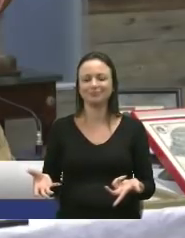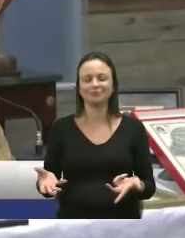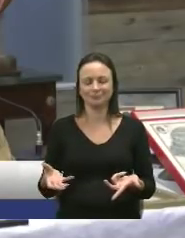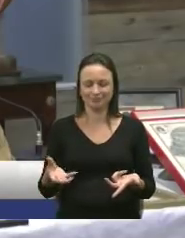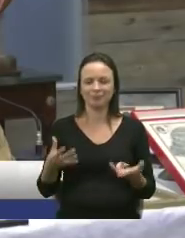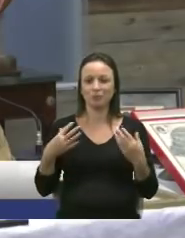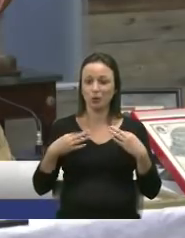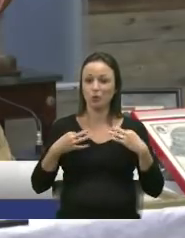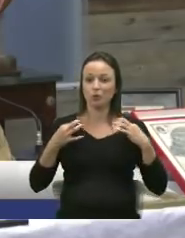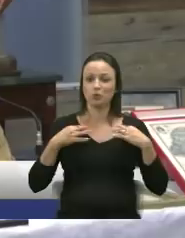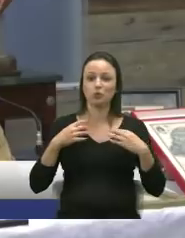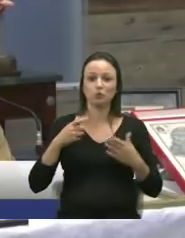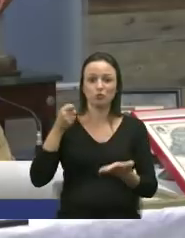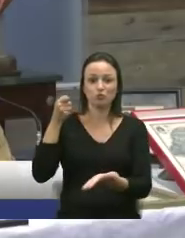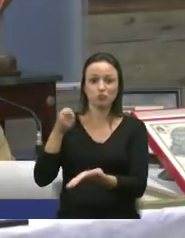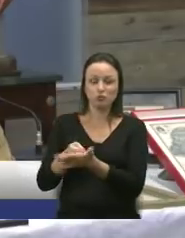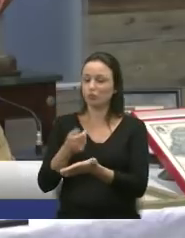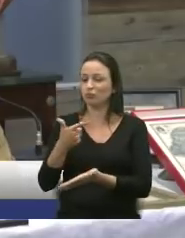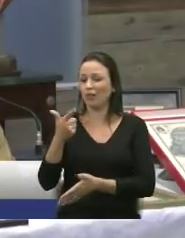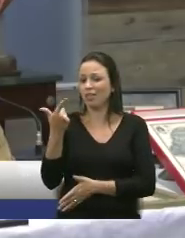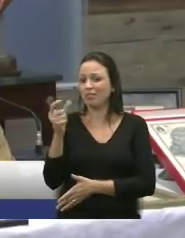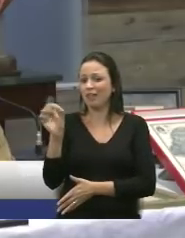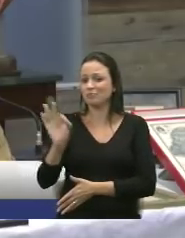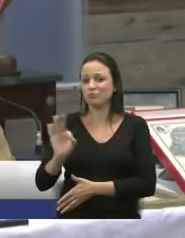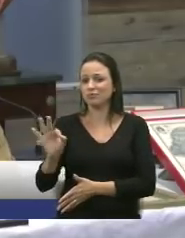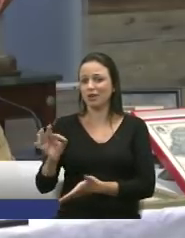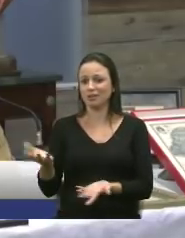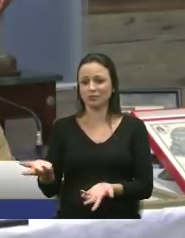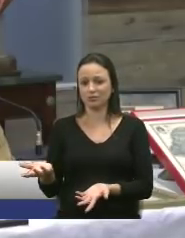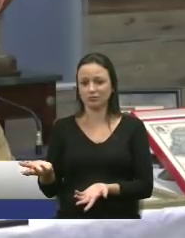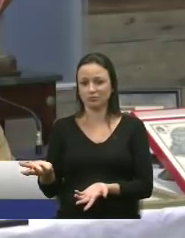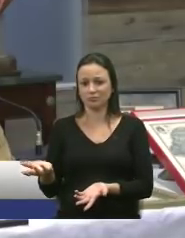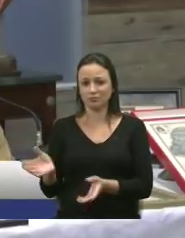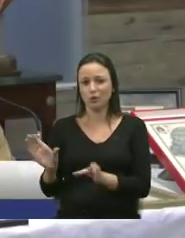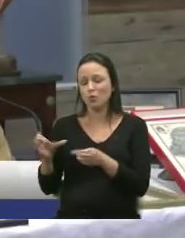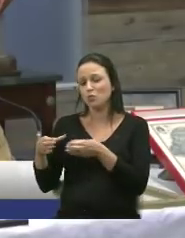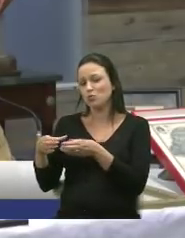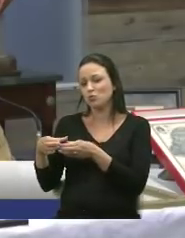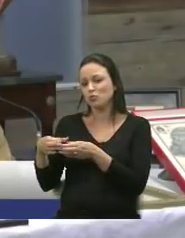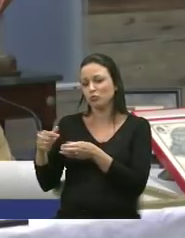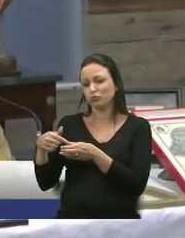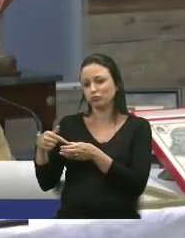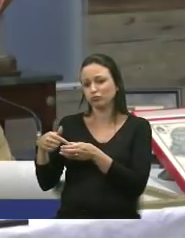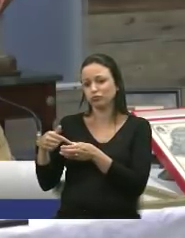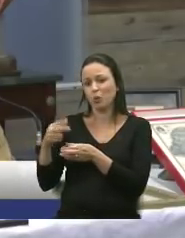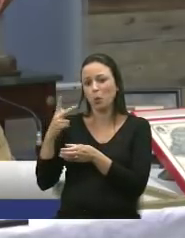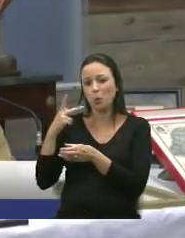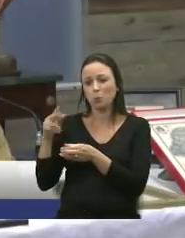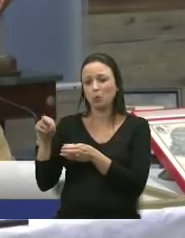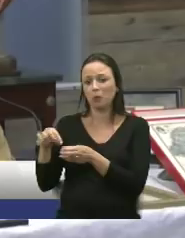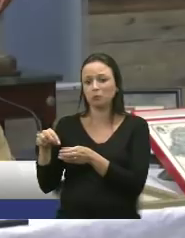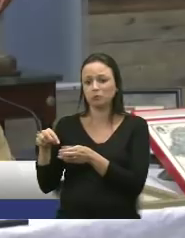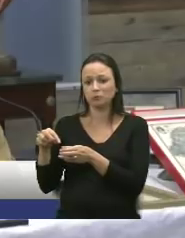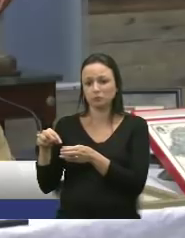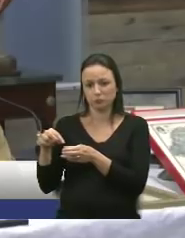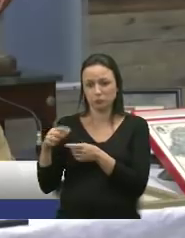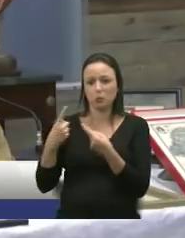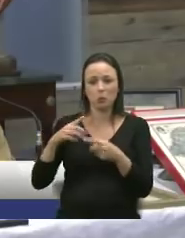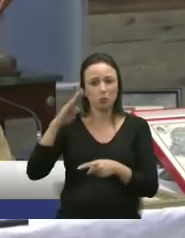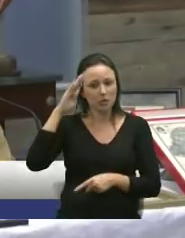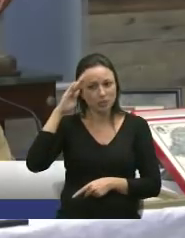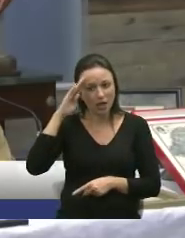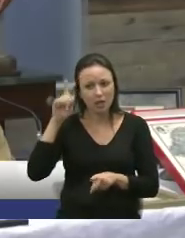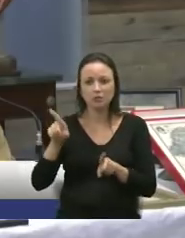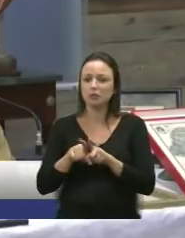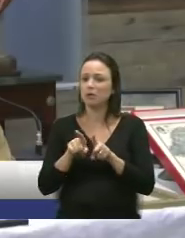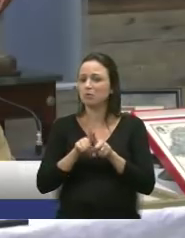voluntários do lado ditatorial não chegavam a 10%. Tropas regulares atacavam São Paulo. Dos exércitos e das forças